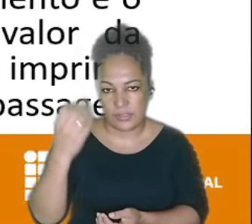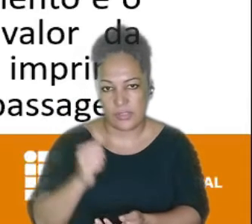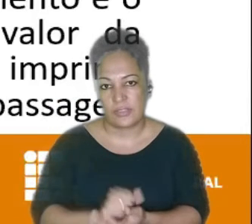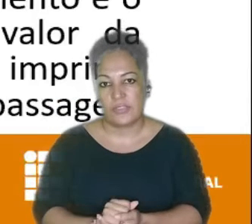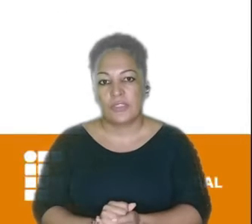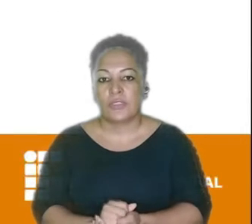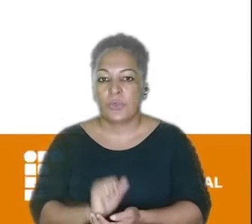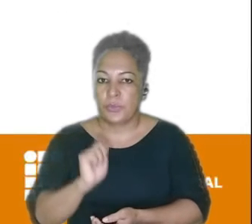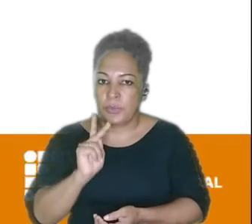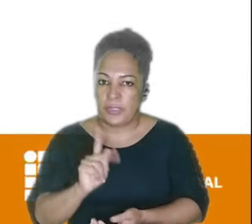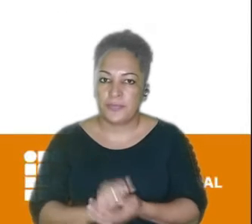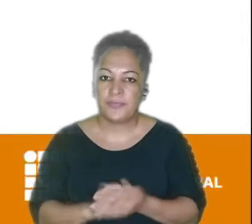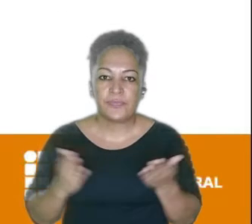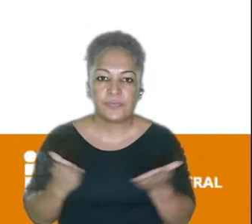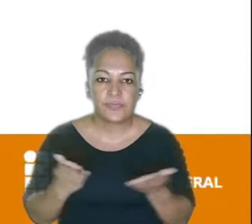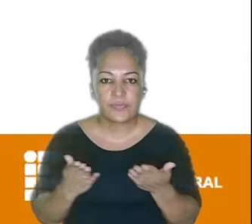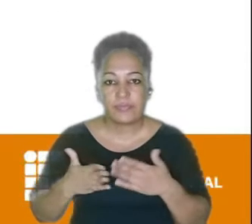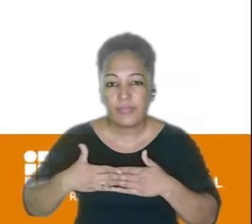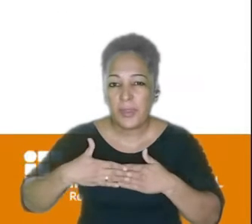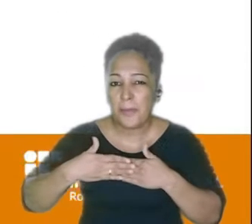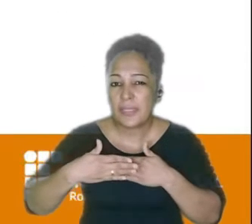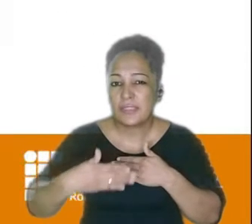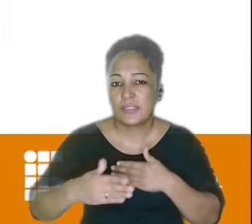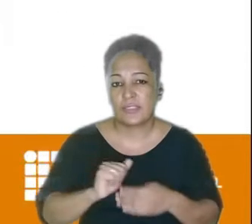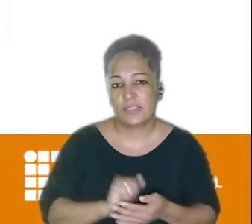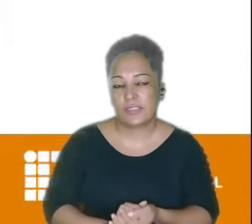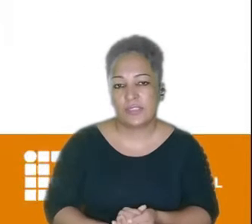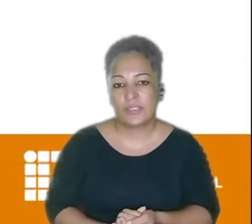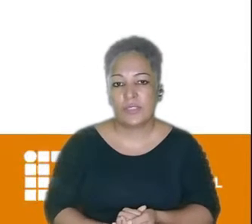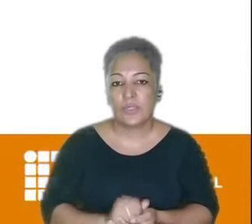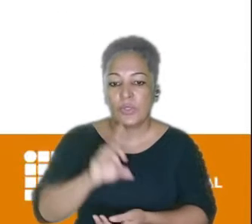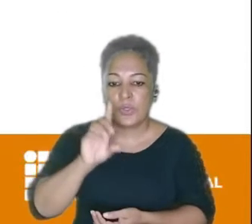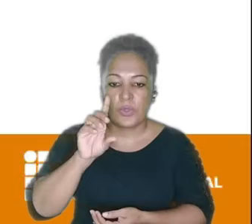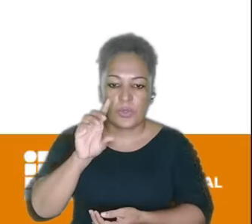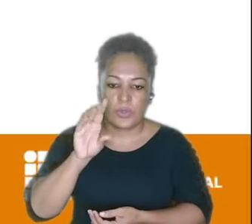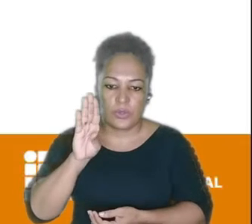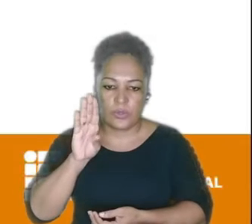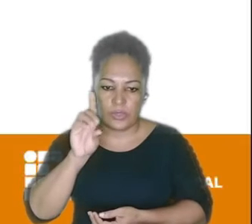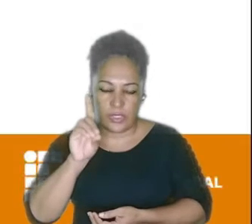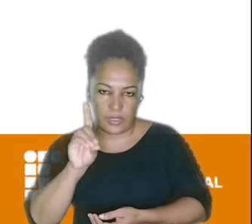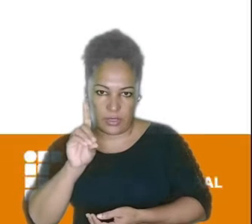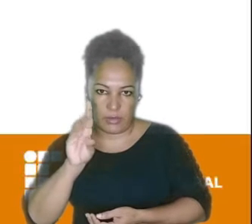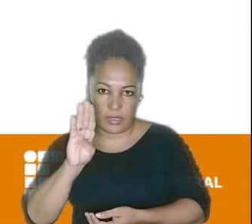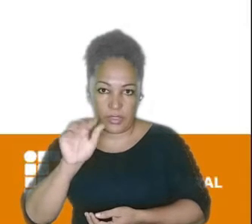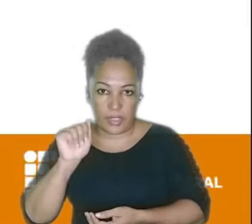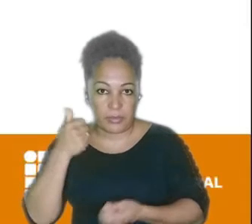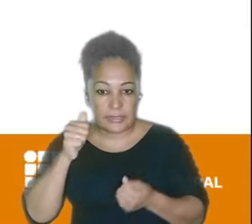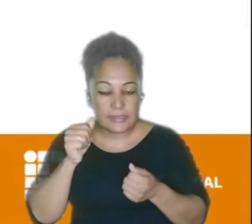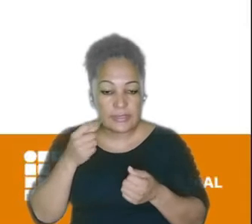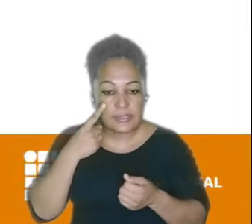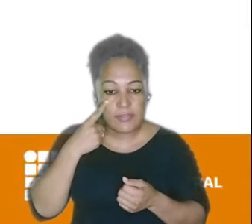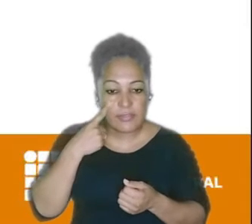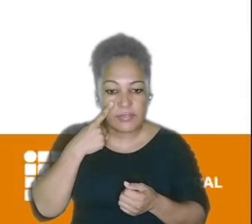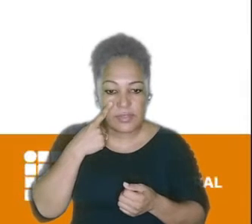passagem, ok? Agora, a partir do caso, o DBA precisa identificar